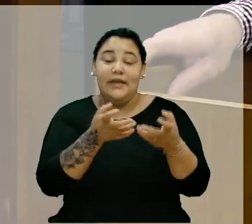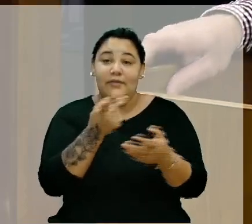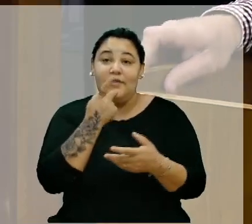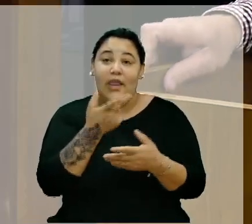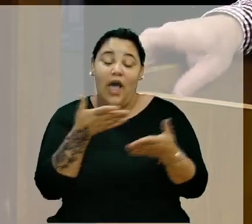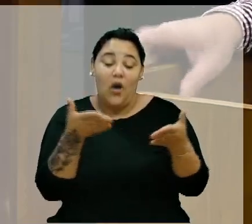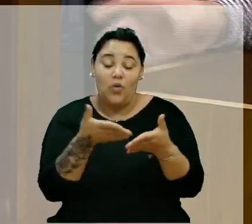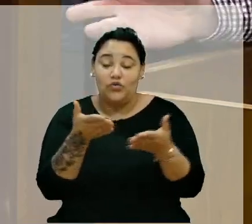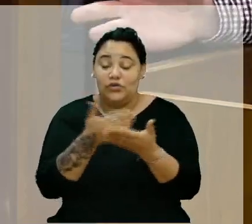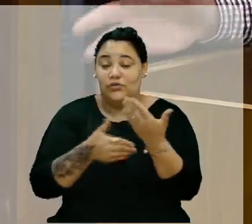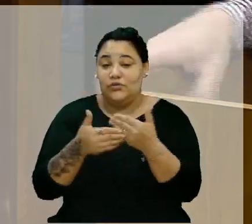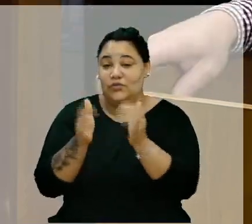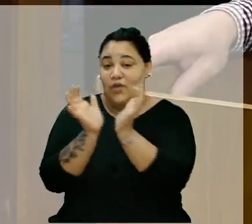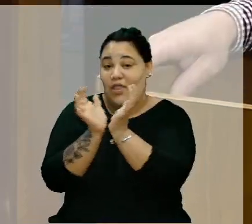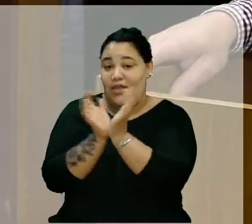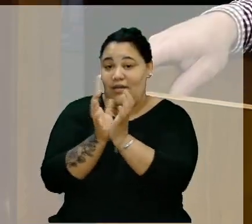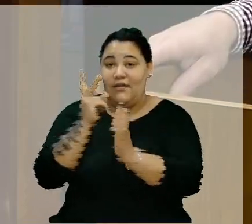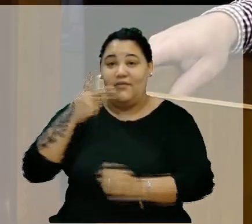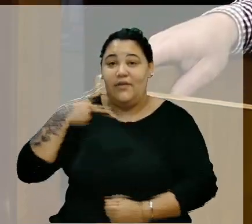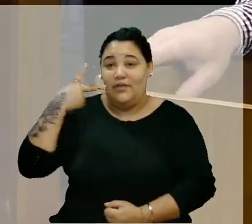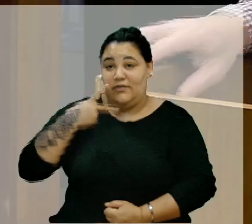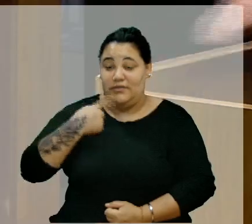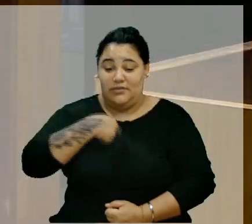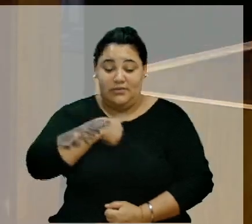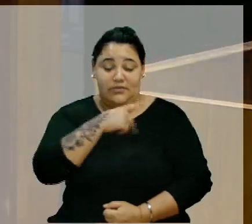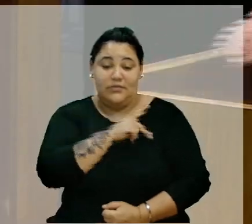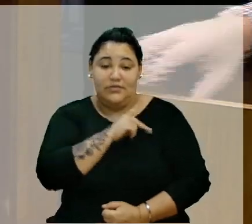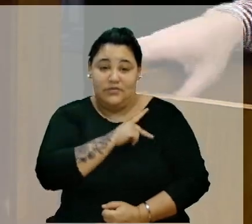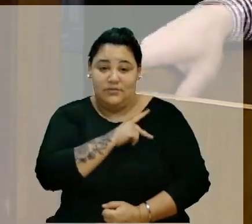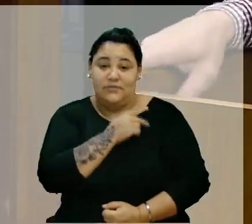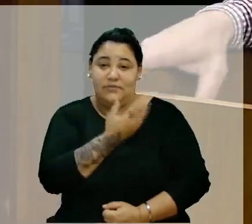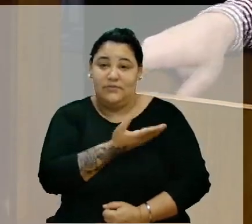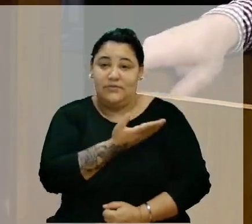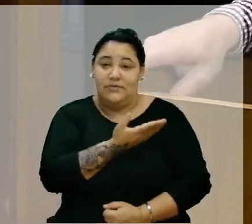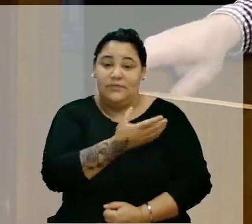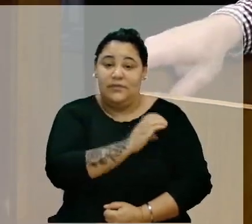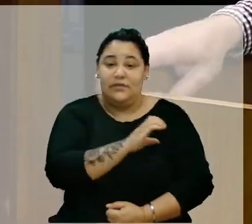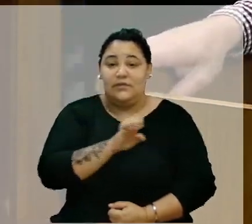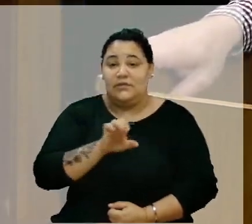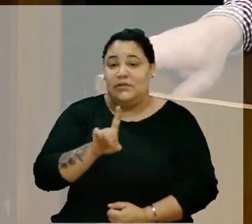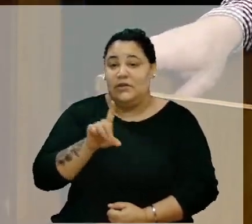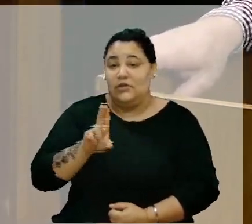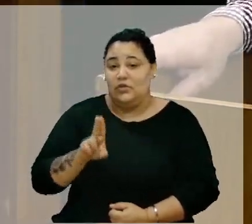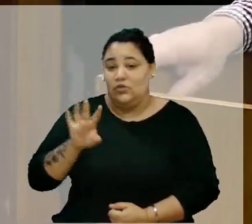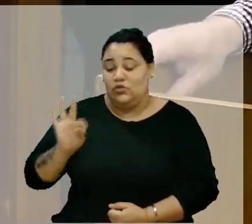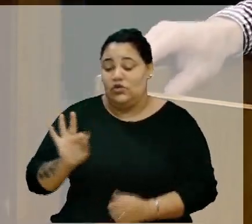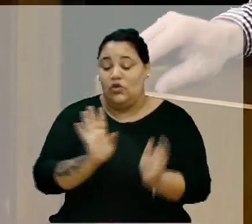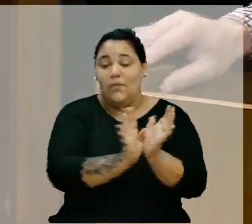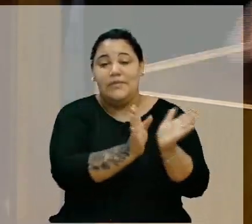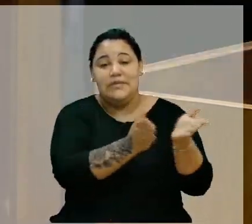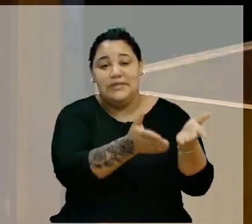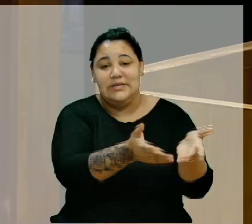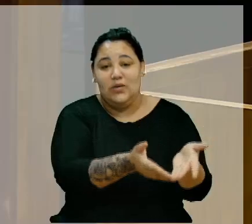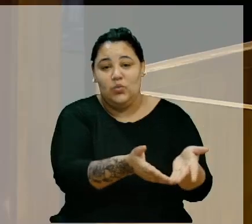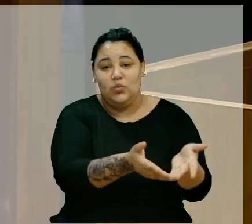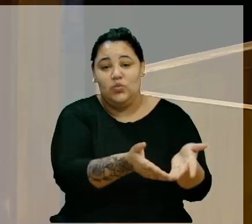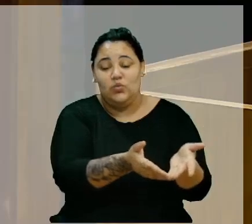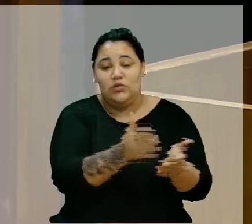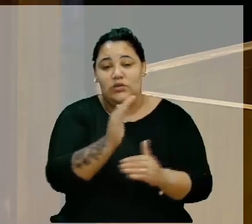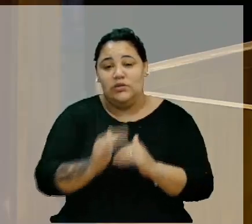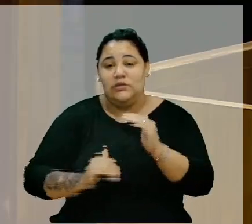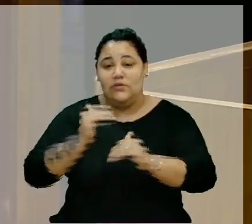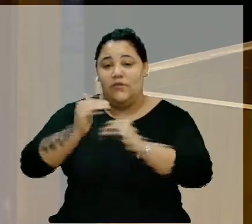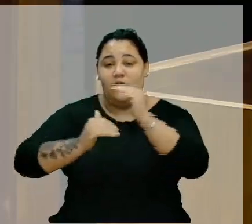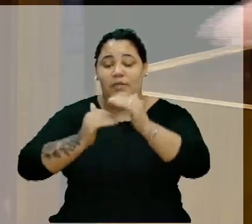aos colegas vereadores, eu presido a SEDUT, Comissão de Desenvolvimento Urbano, Transporte e Habitação, aqui na